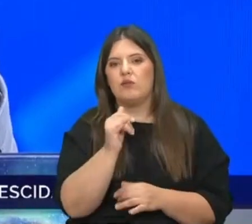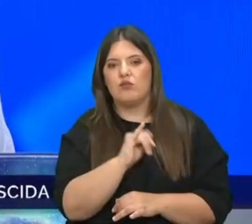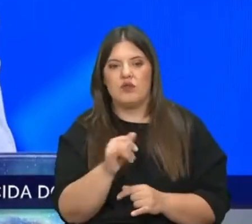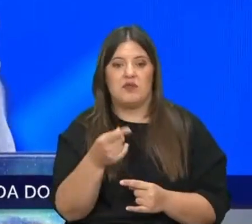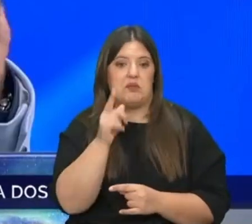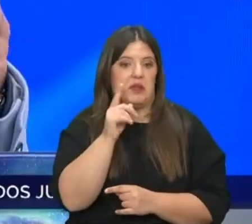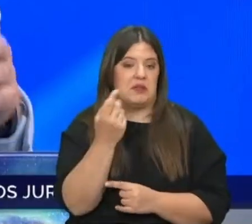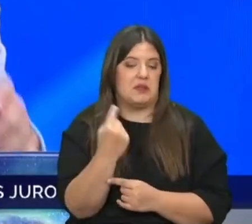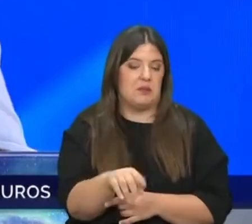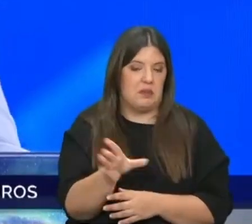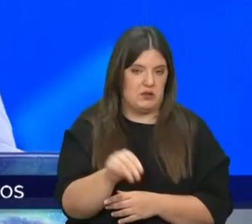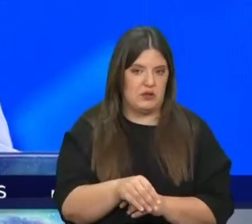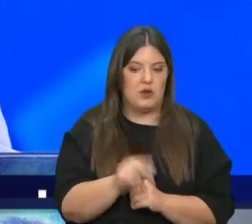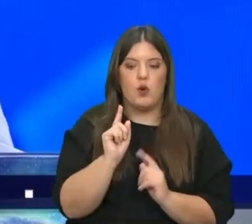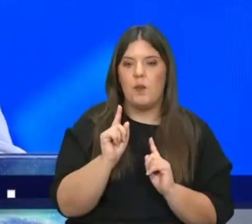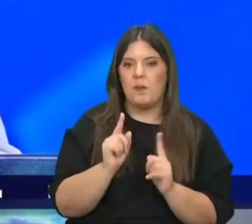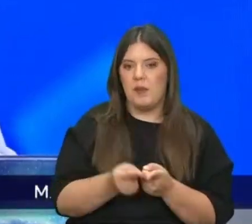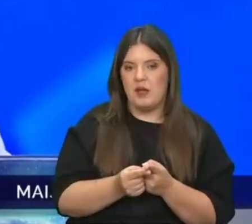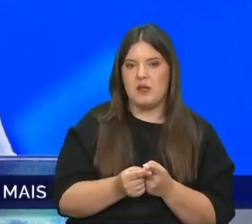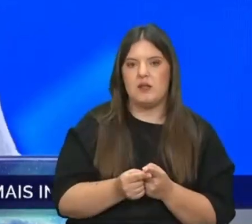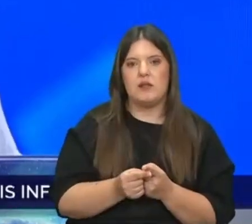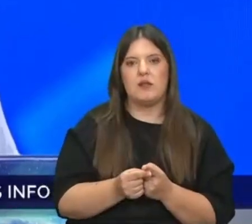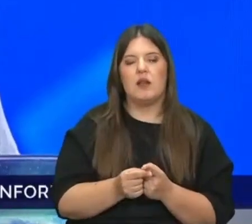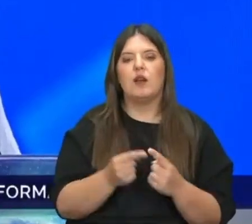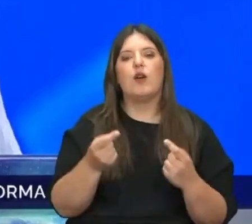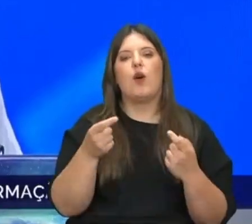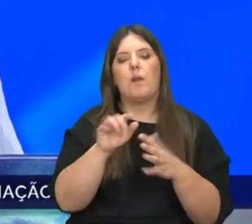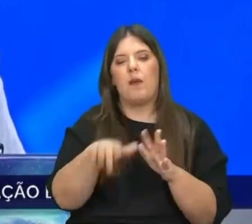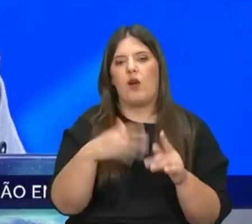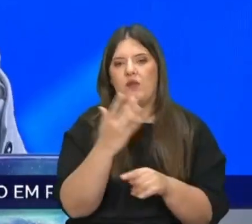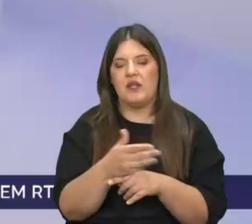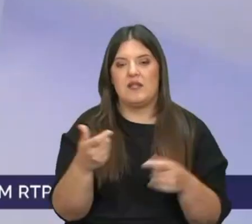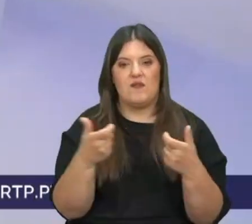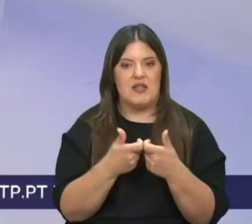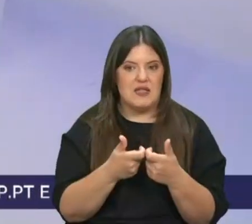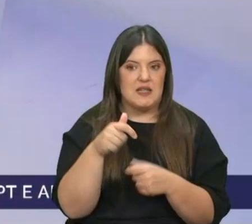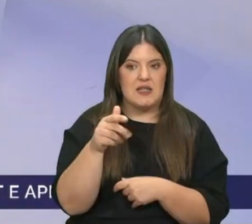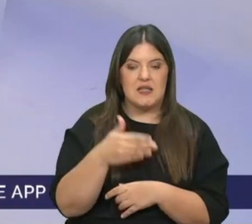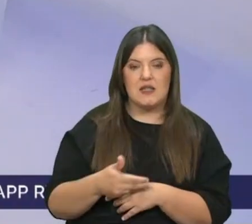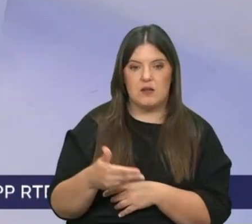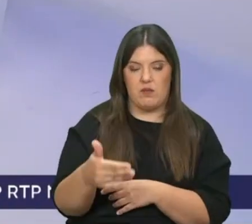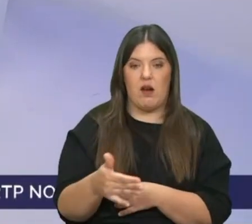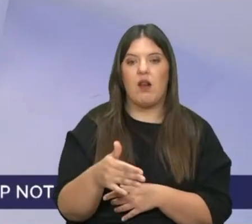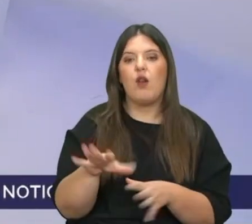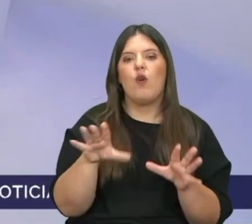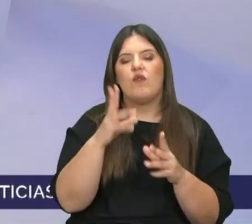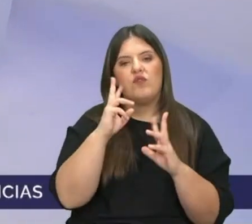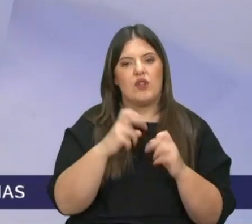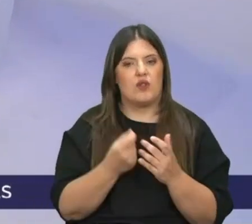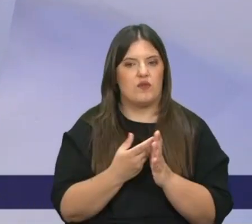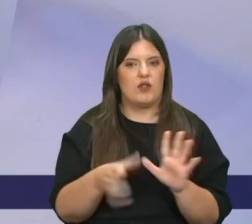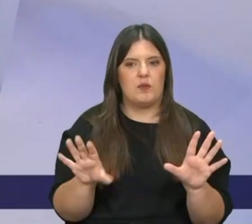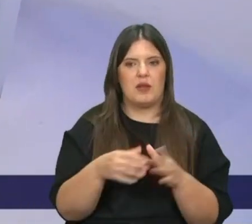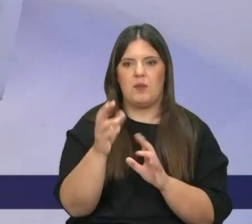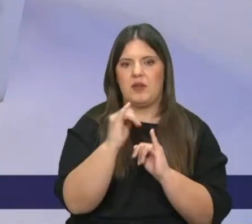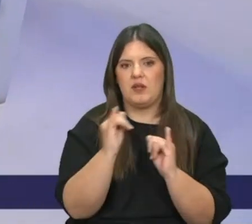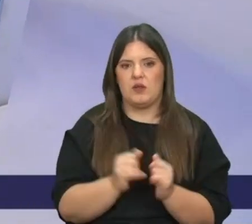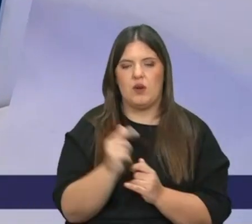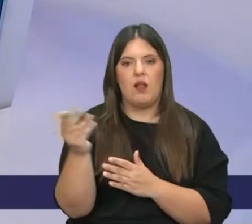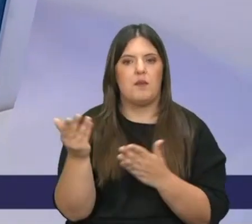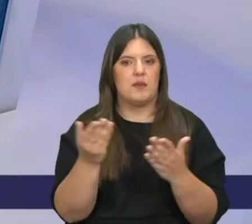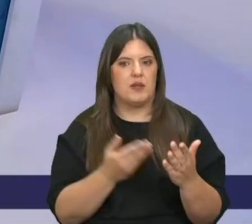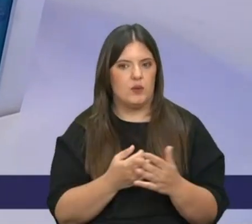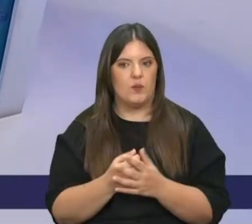mais piada. Isto começa com uma conferência de física, esta semana, em que um conjunto de investigadores, uma equipa internacional,